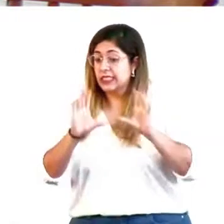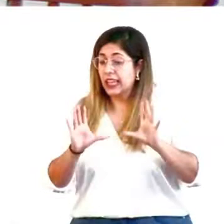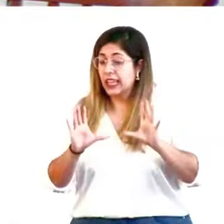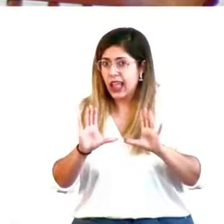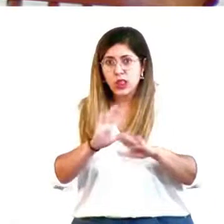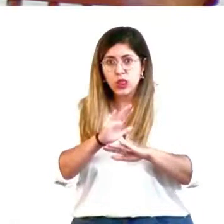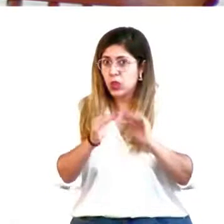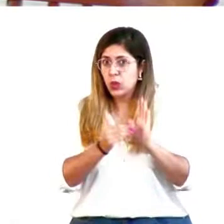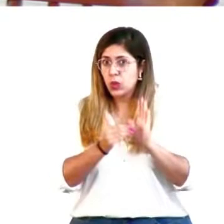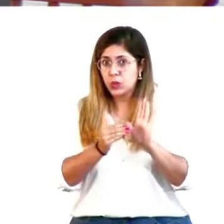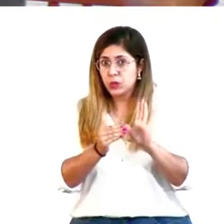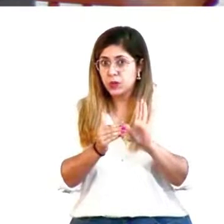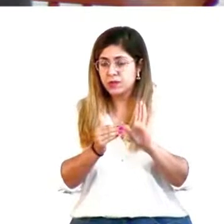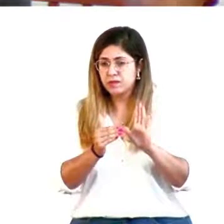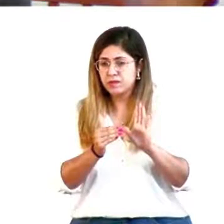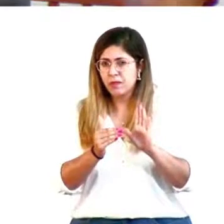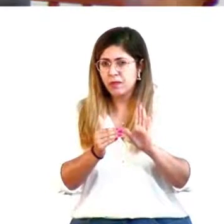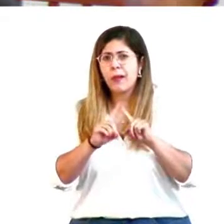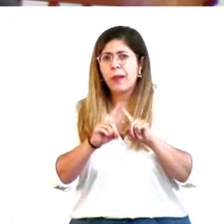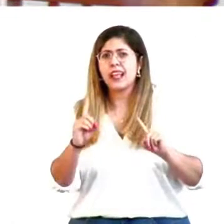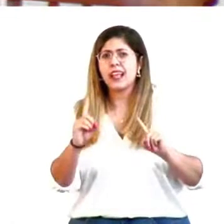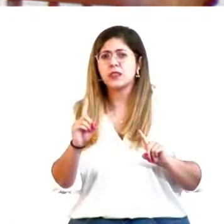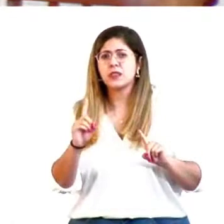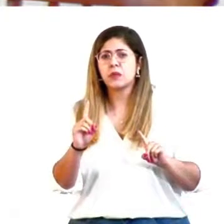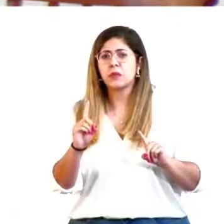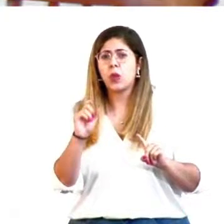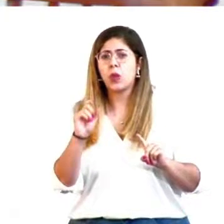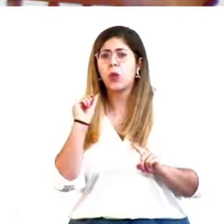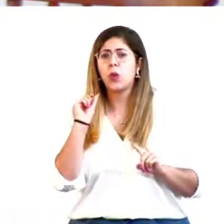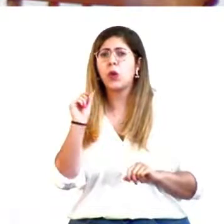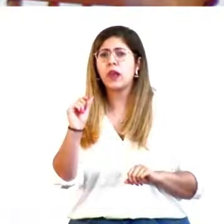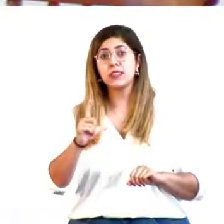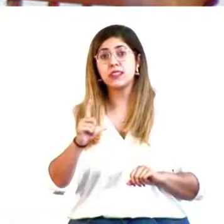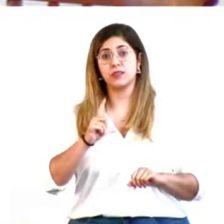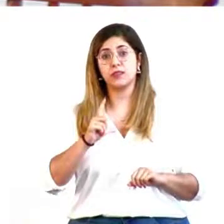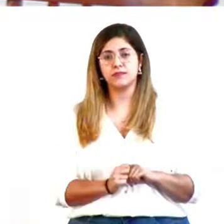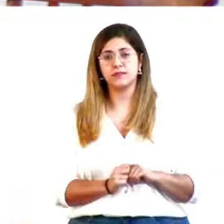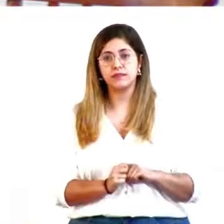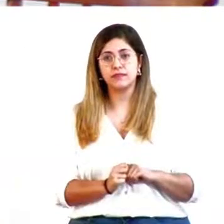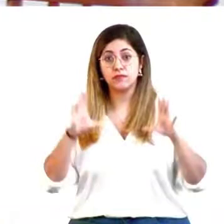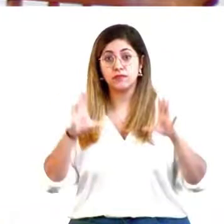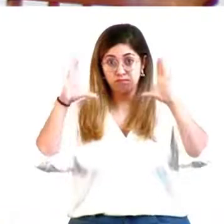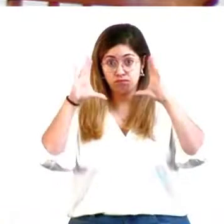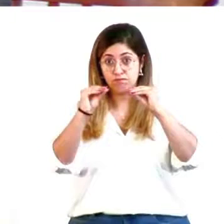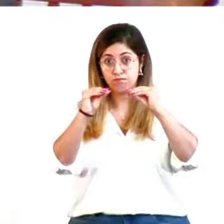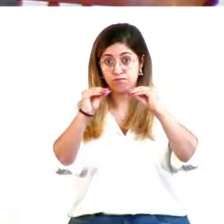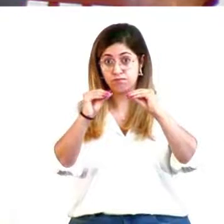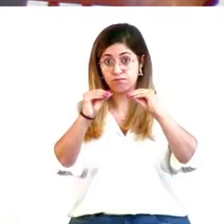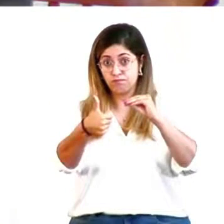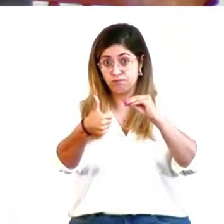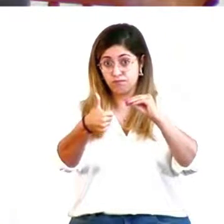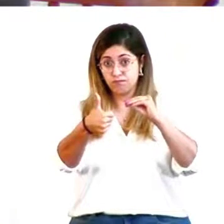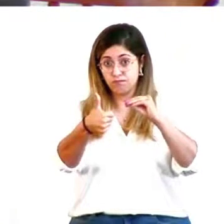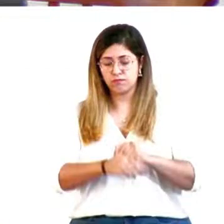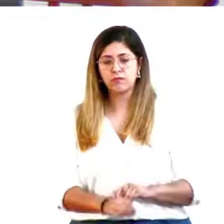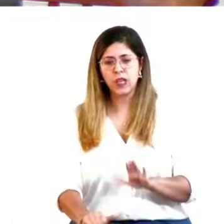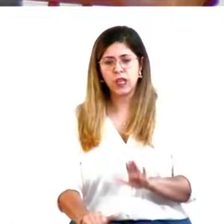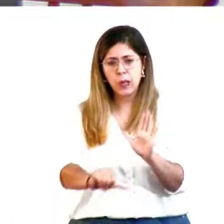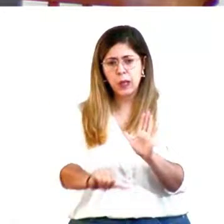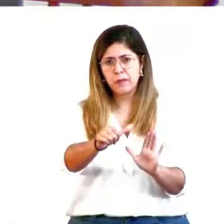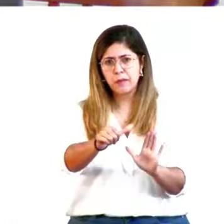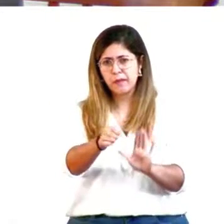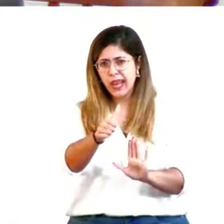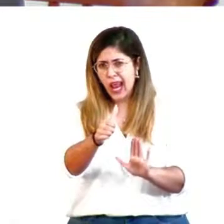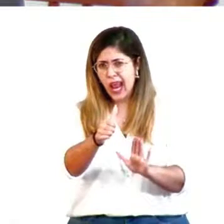qualquer coisa, o que existia? Trevas. Vocês lembram? Qual foi o primeiro ato